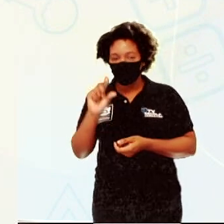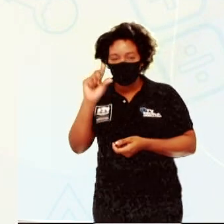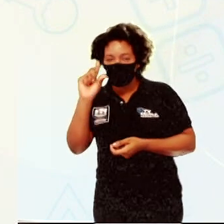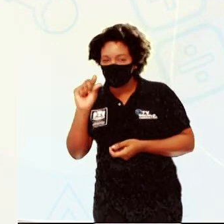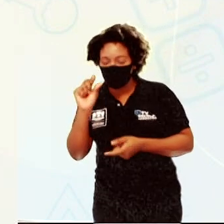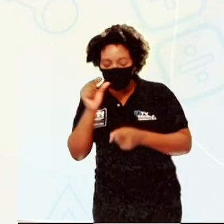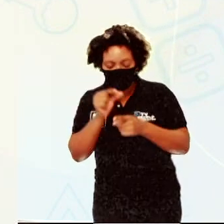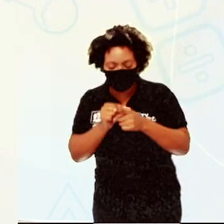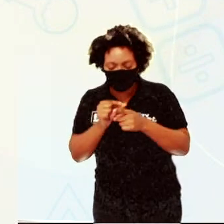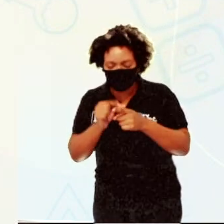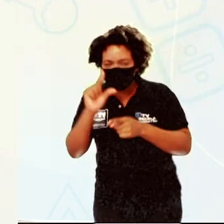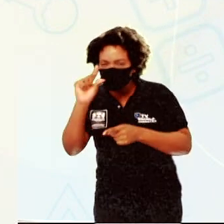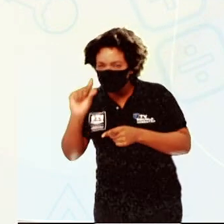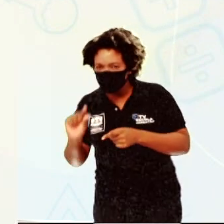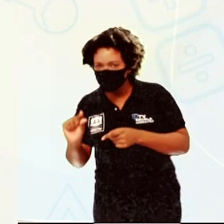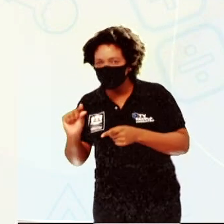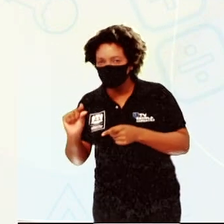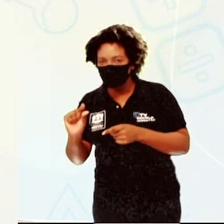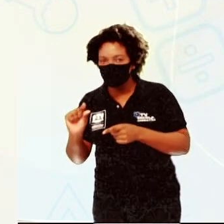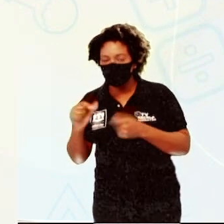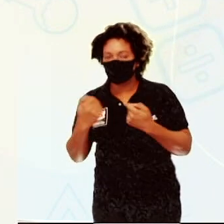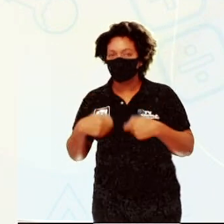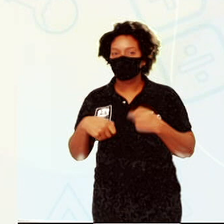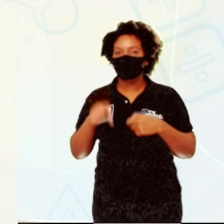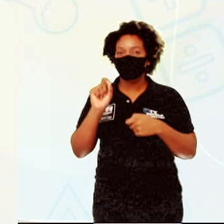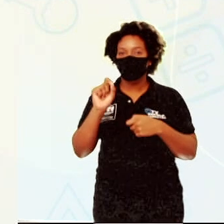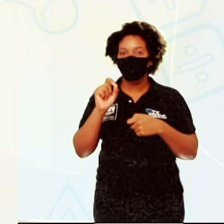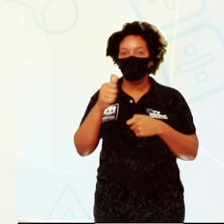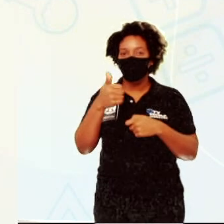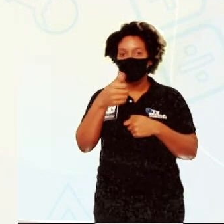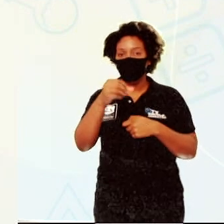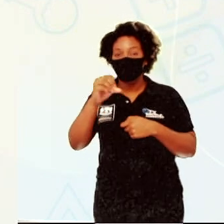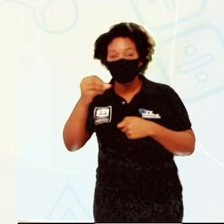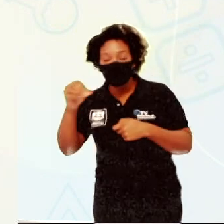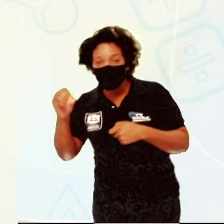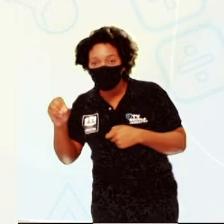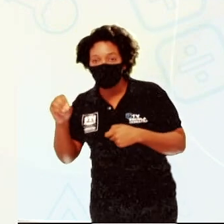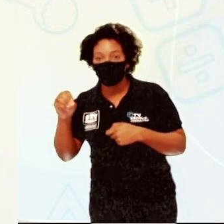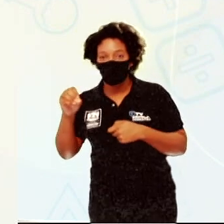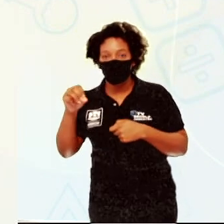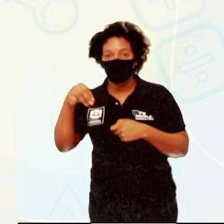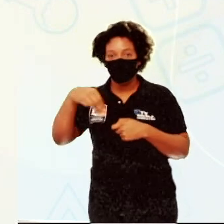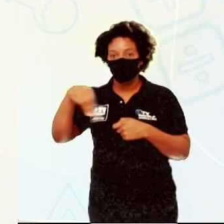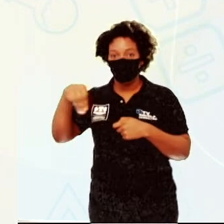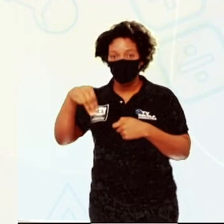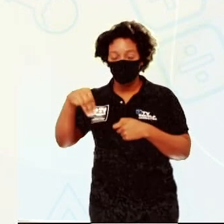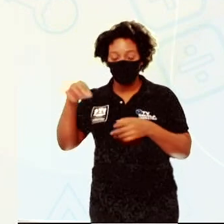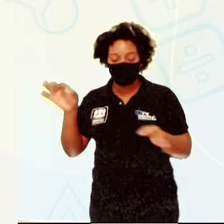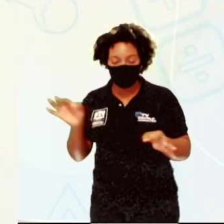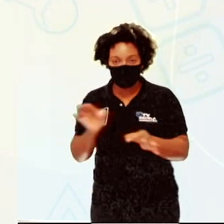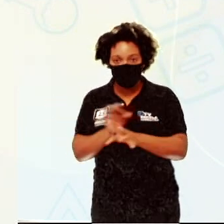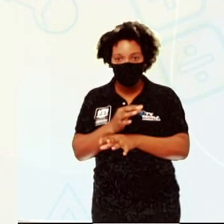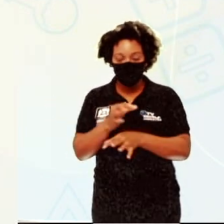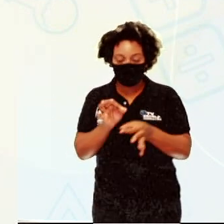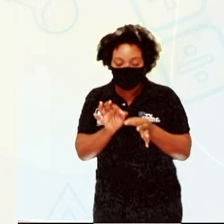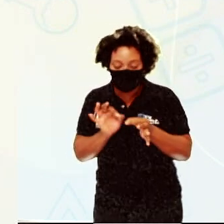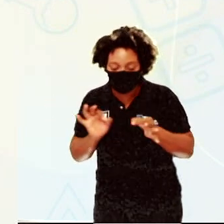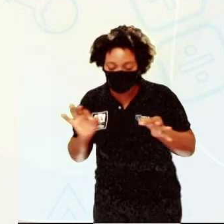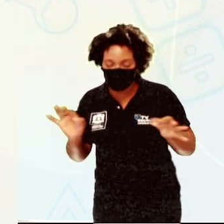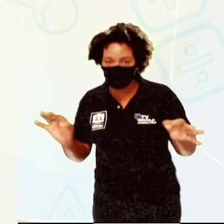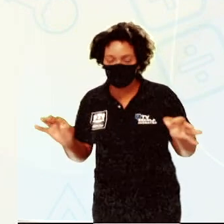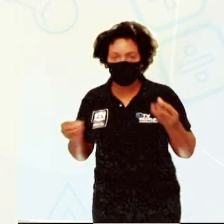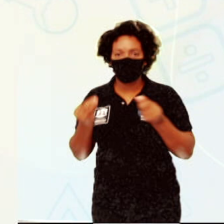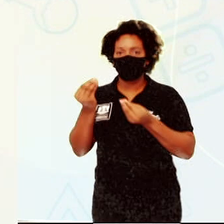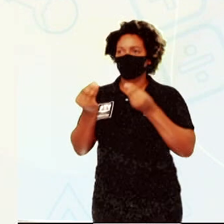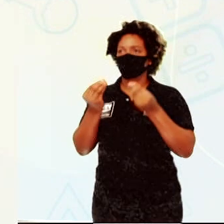parte de 1 metro. Ou seja, é necessário 1000 milímetros para que você complete 1 metro. E aí você diz, como eu